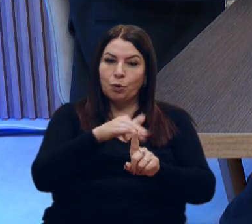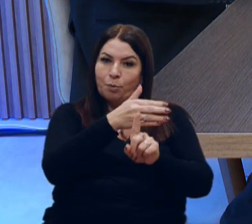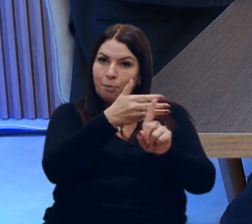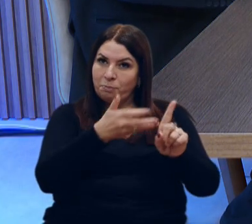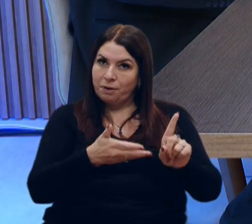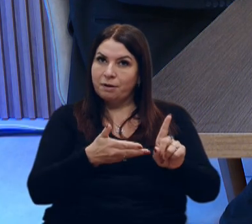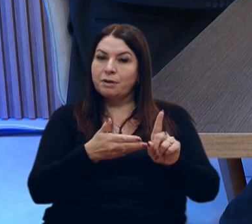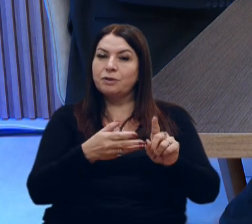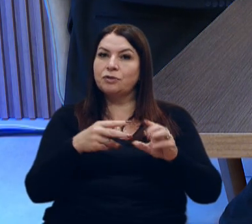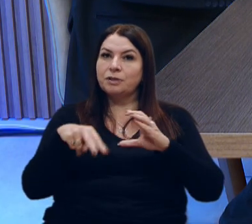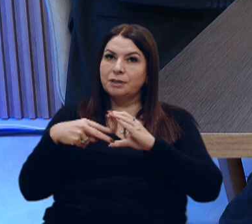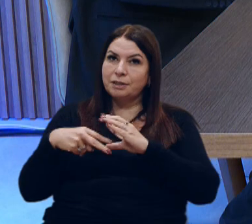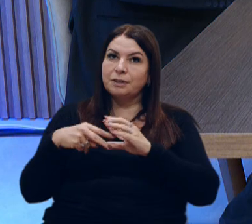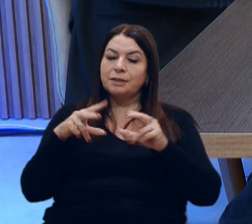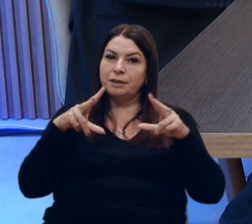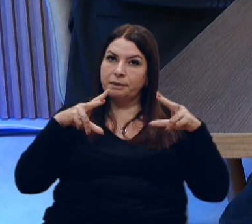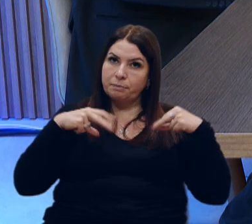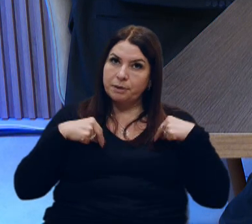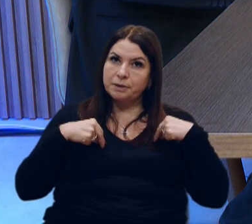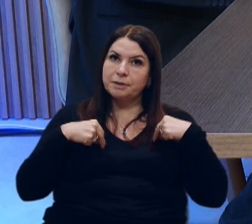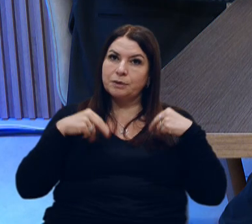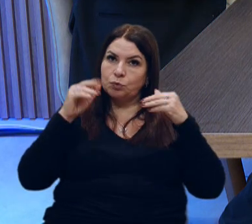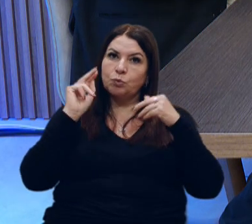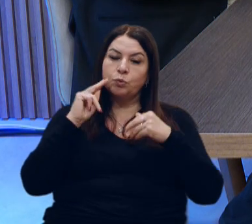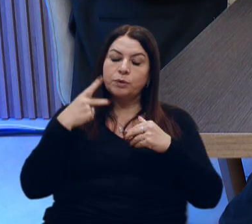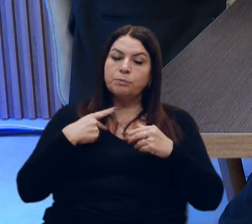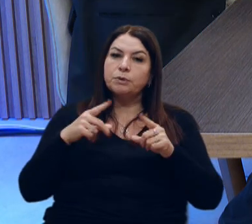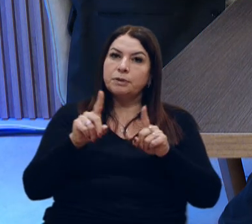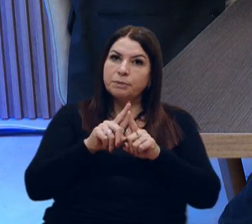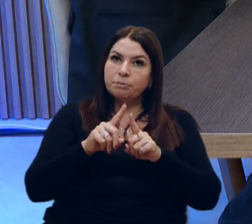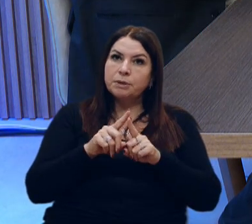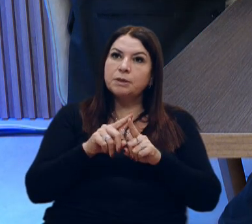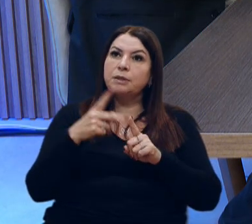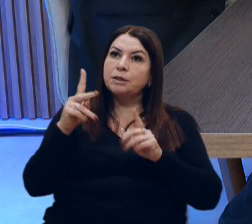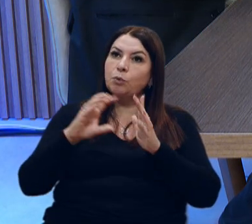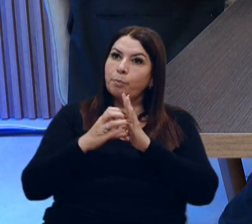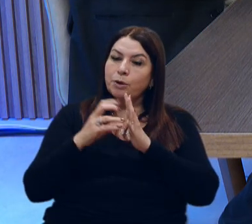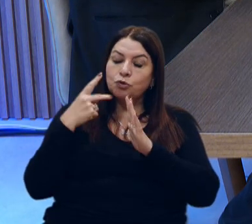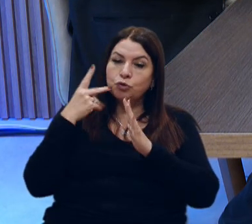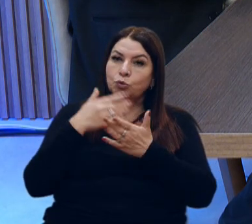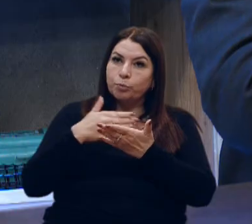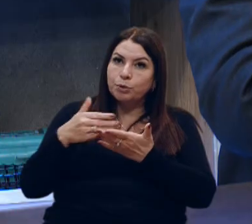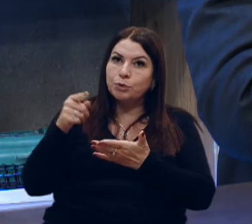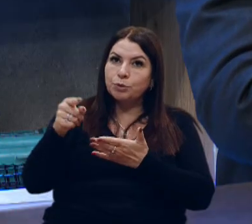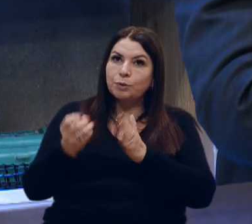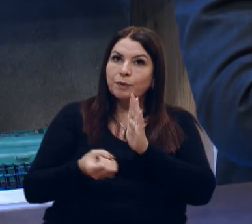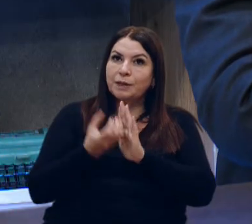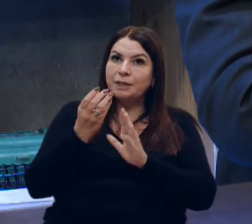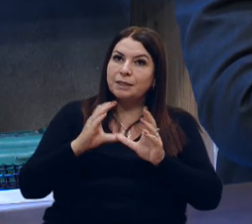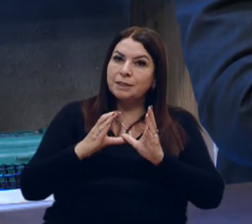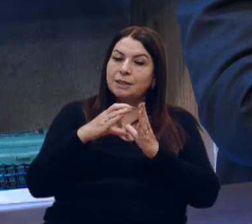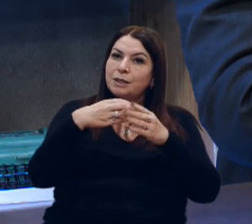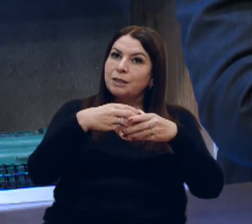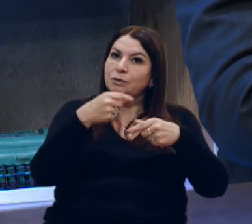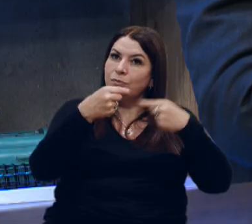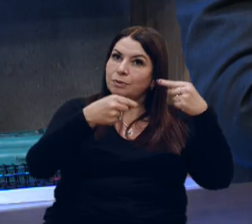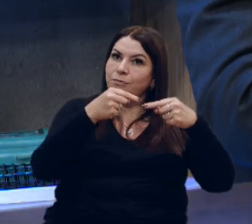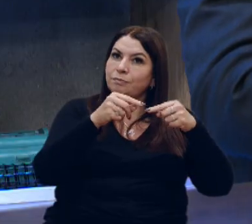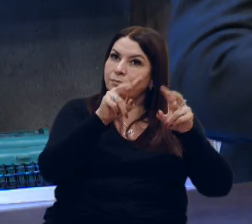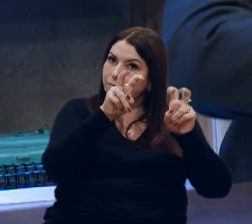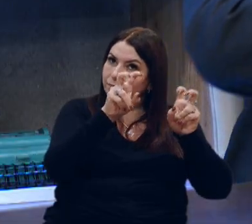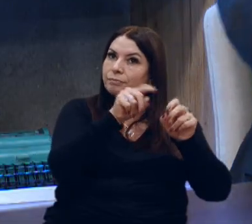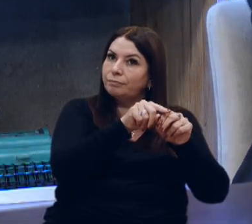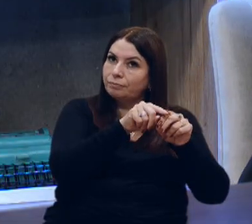do Legislativo, merece o nosso reconhecimento também. E o seu partido encabeçou, então, a criação de uma frente